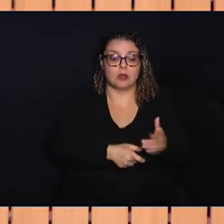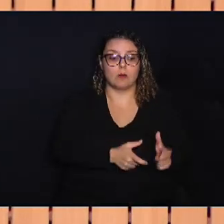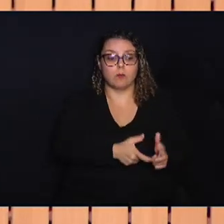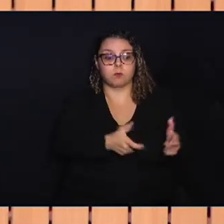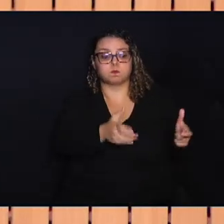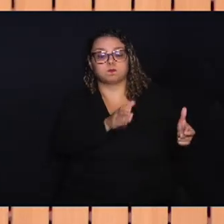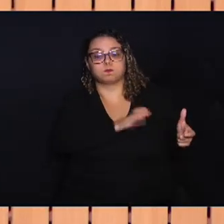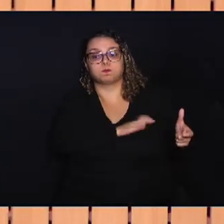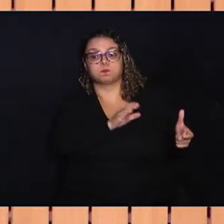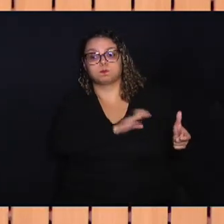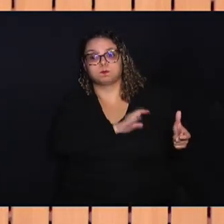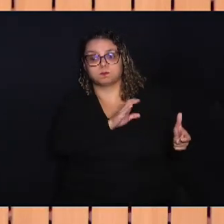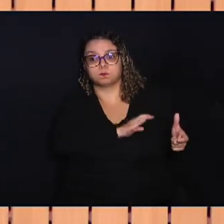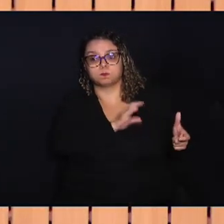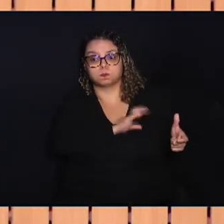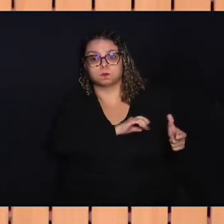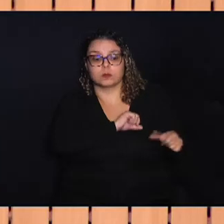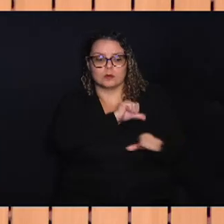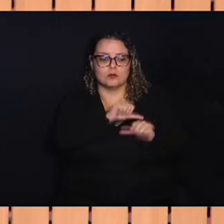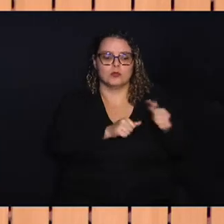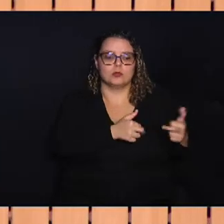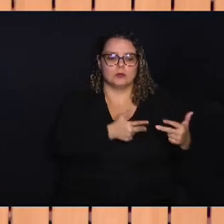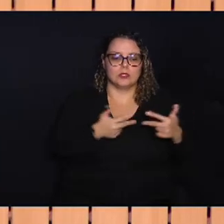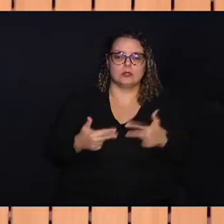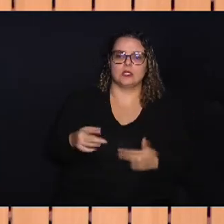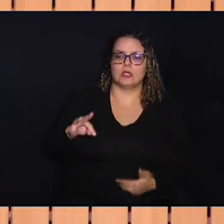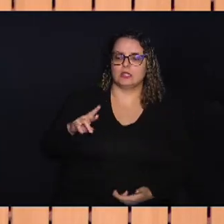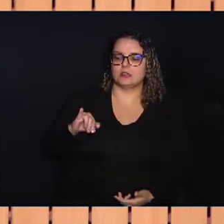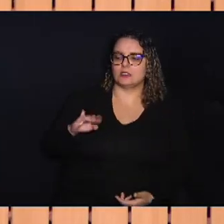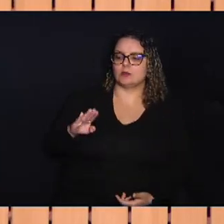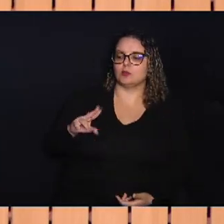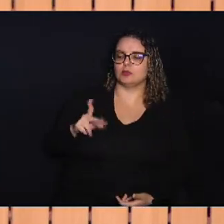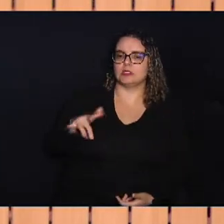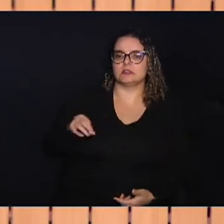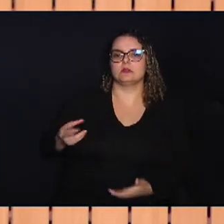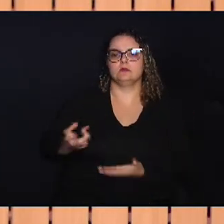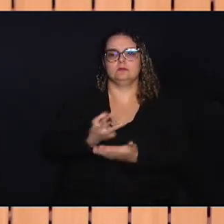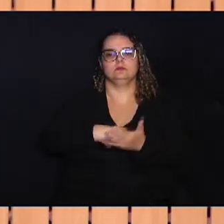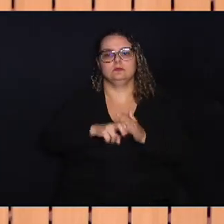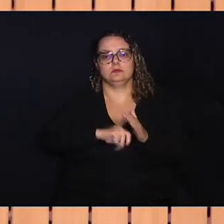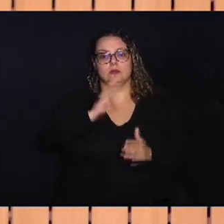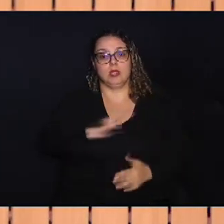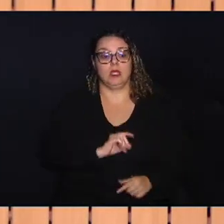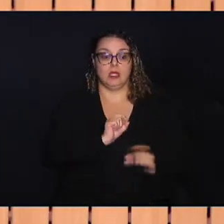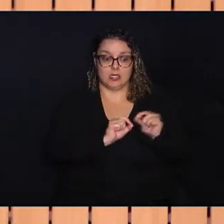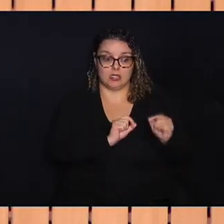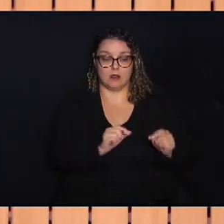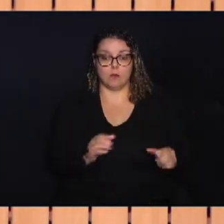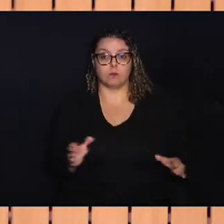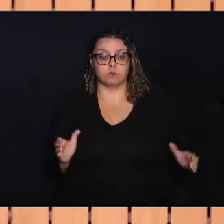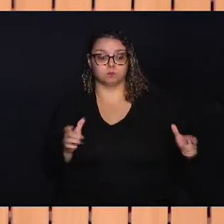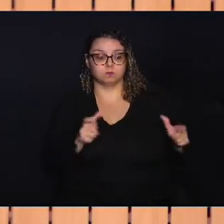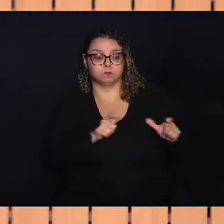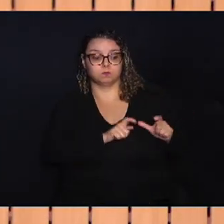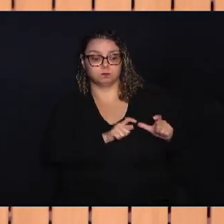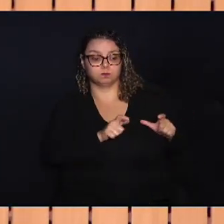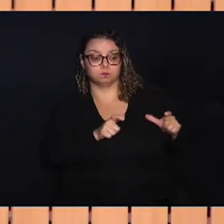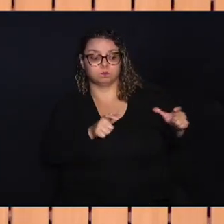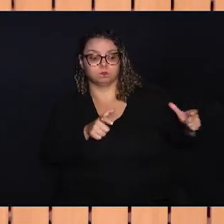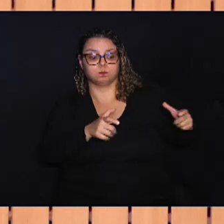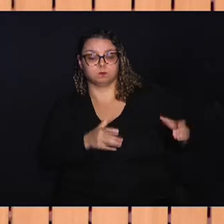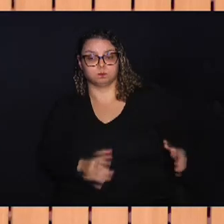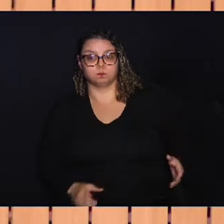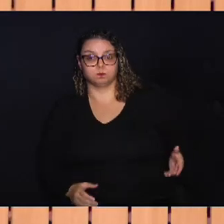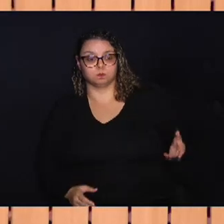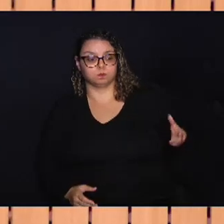necessário mudar o padrão da tributação brasileira para que quem tem mais, quem acumula mais, quem se favorece da